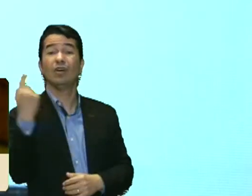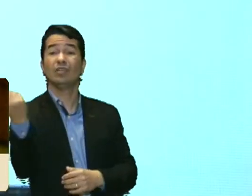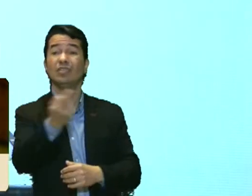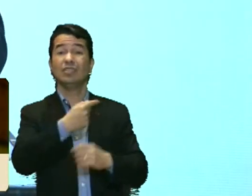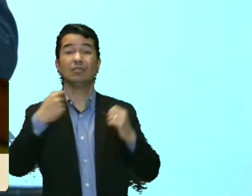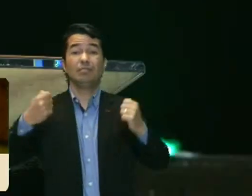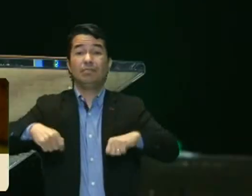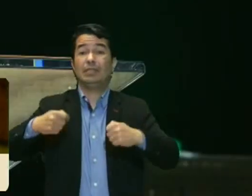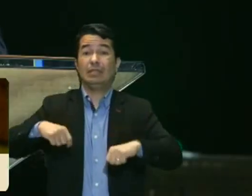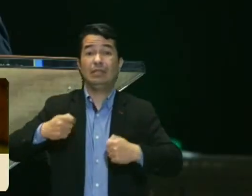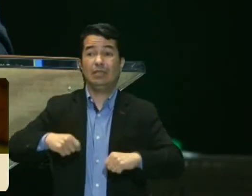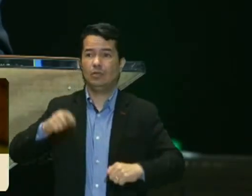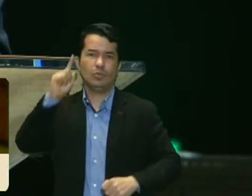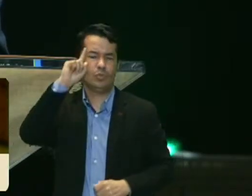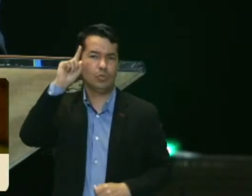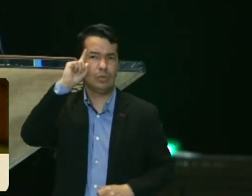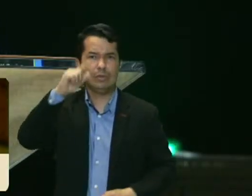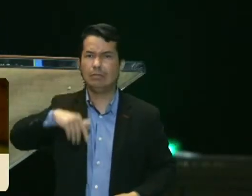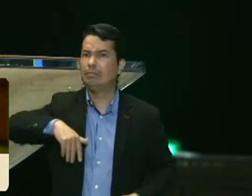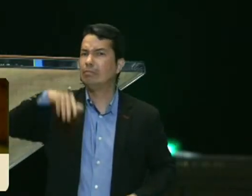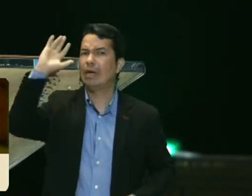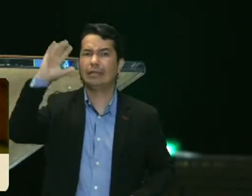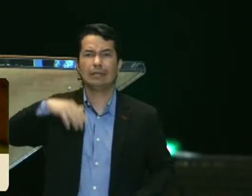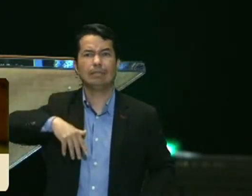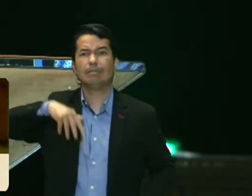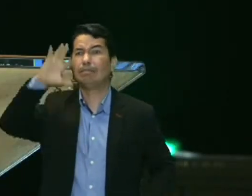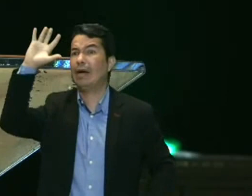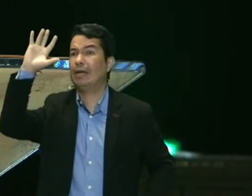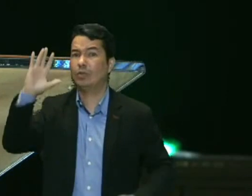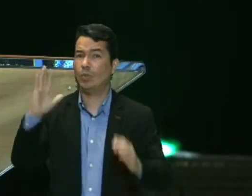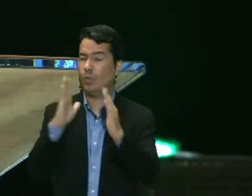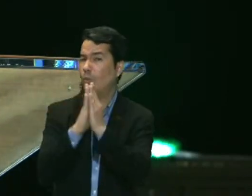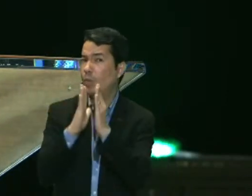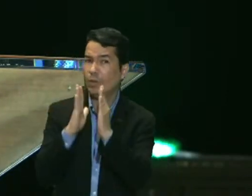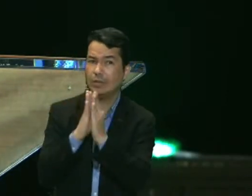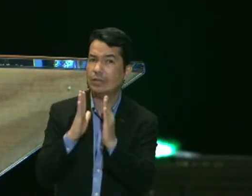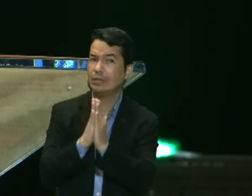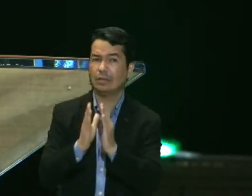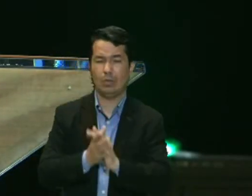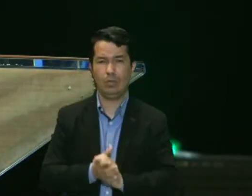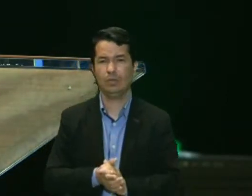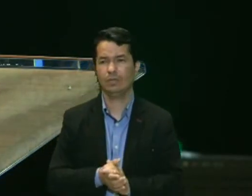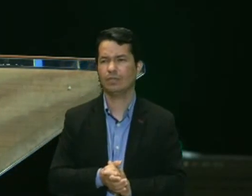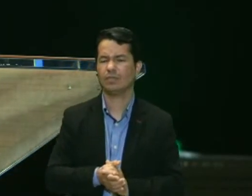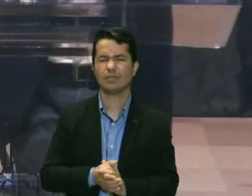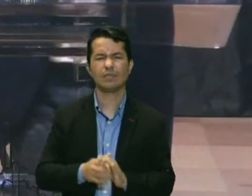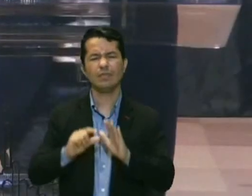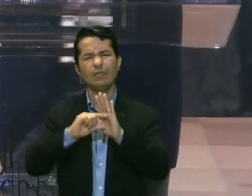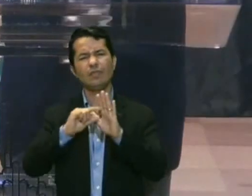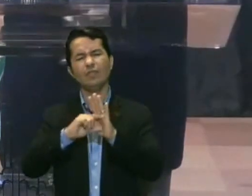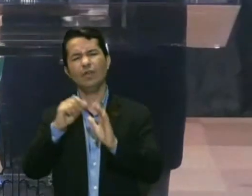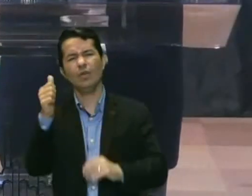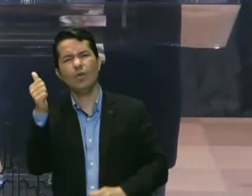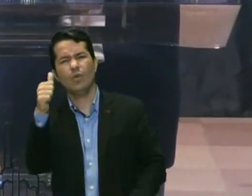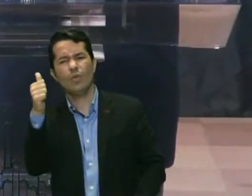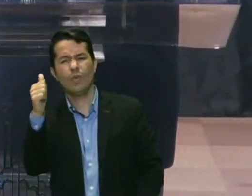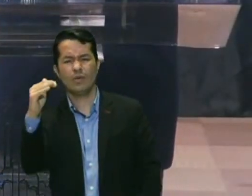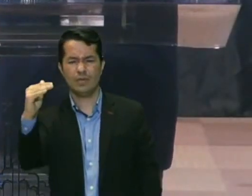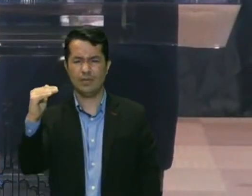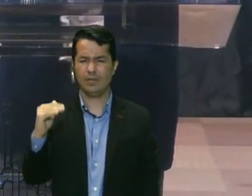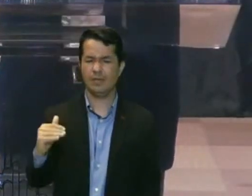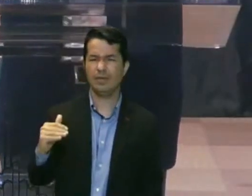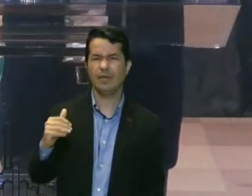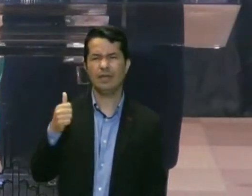E a terceira dica nos diz assim, versos 11 a 13, não digo isso por causa de alguma necessidade, pois já aprendi a